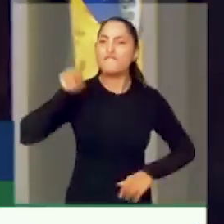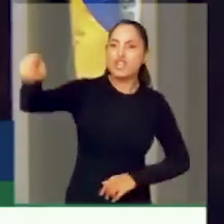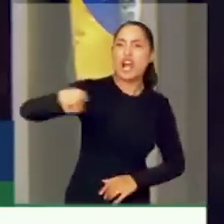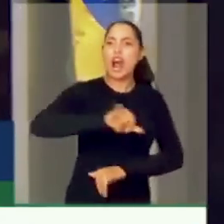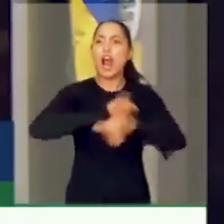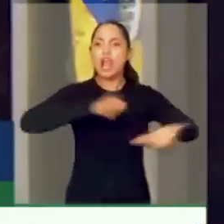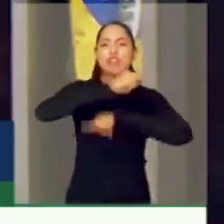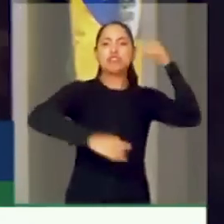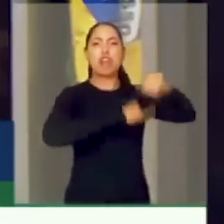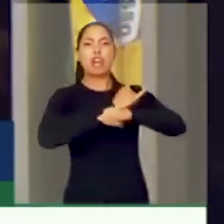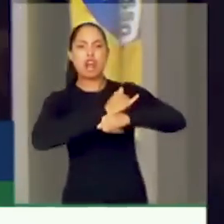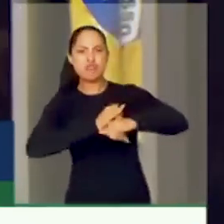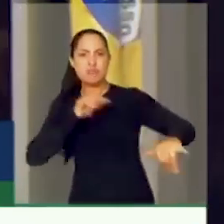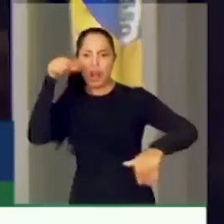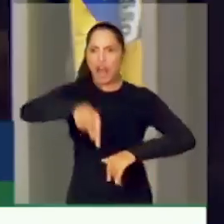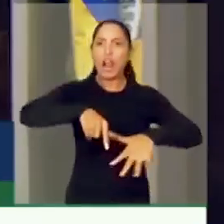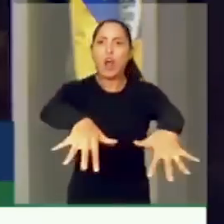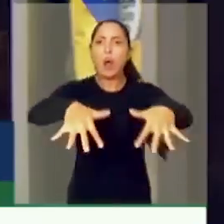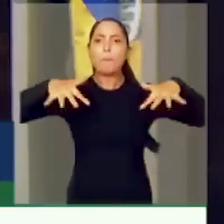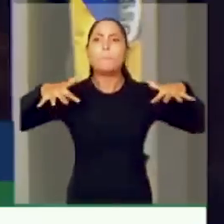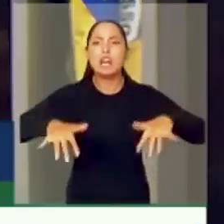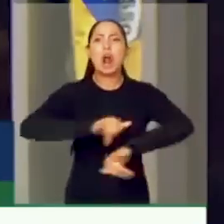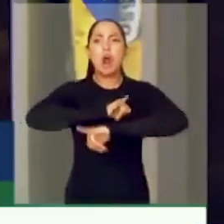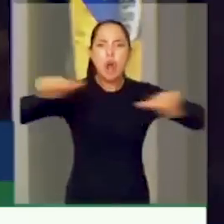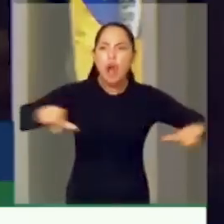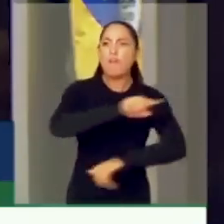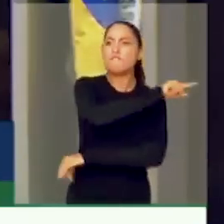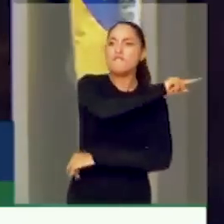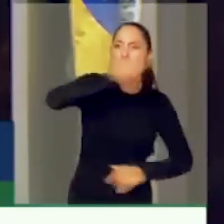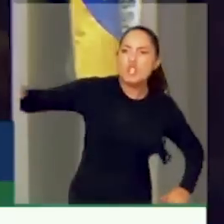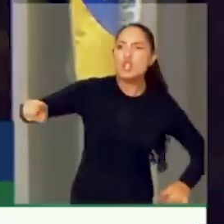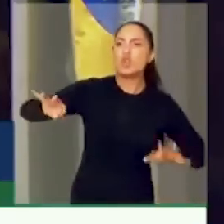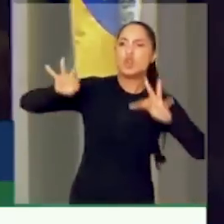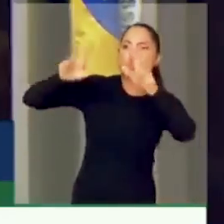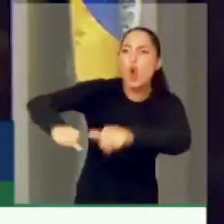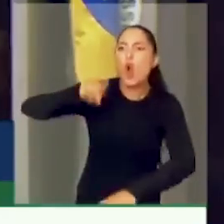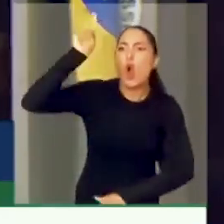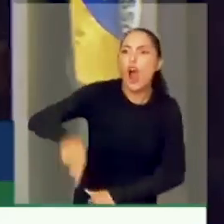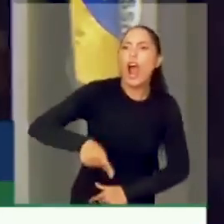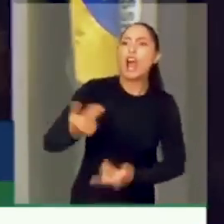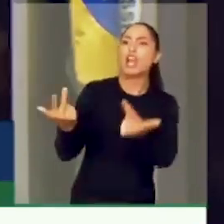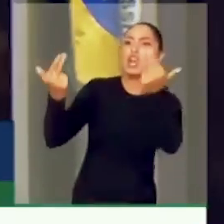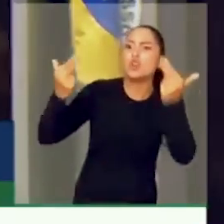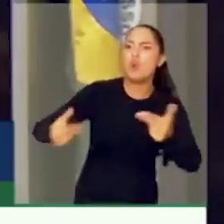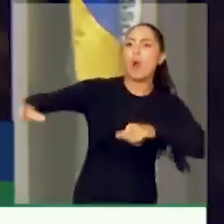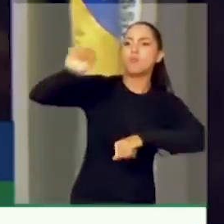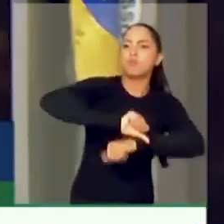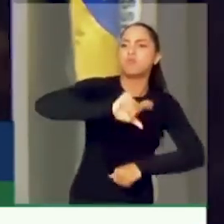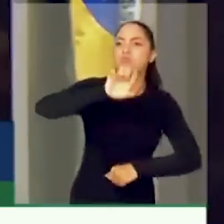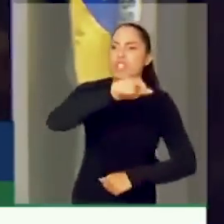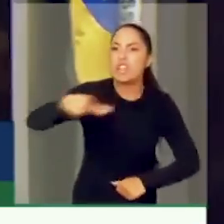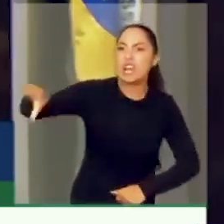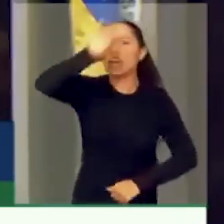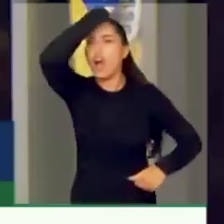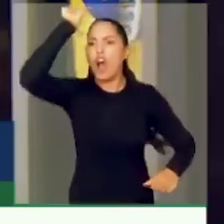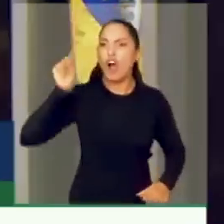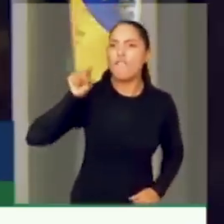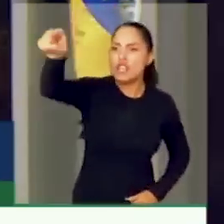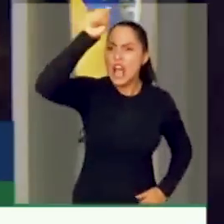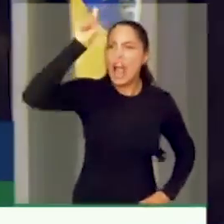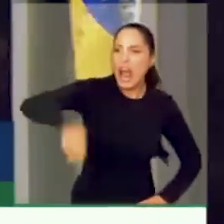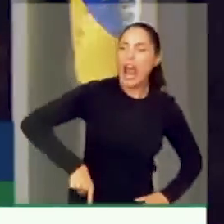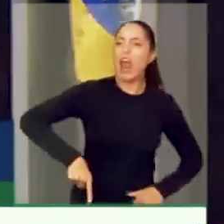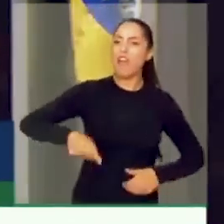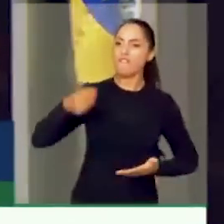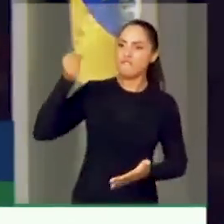na internet? Chega no plenário! É tudo tchutchuca do Centrão! É tudo venda